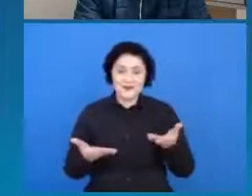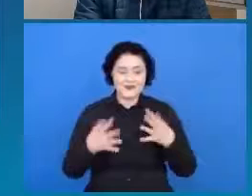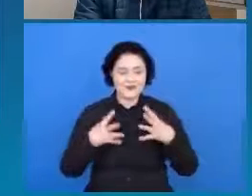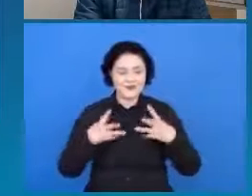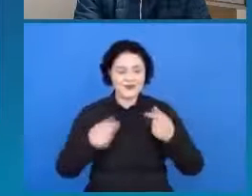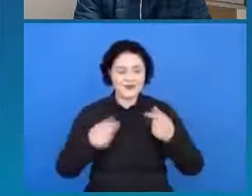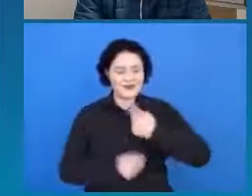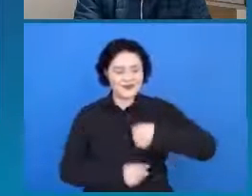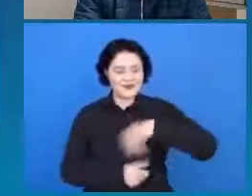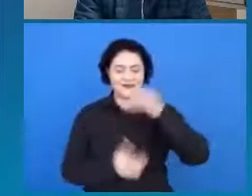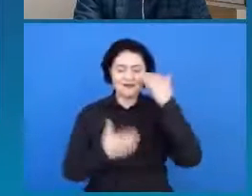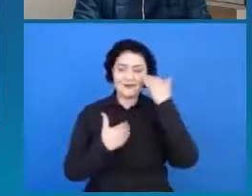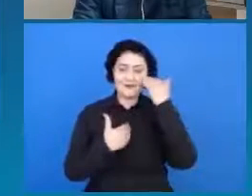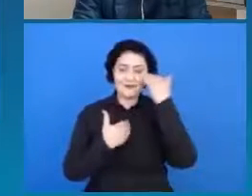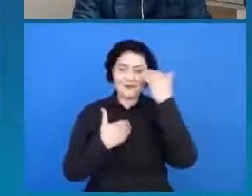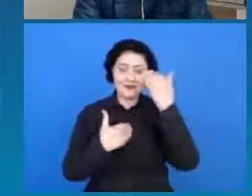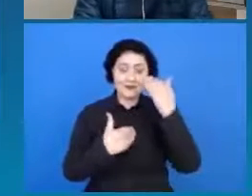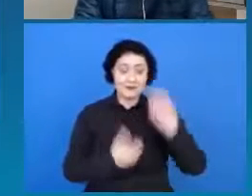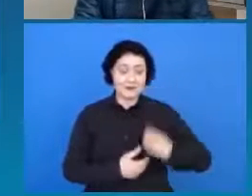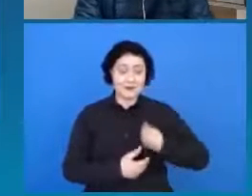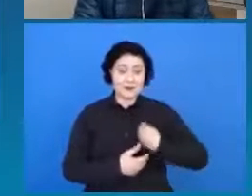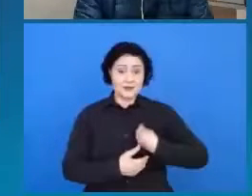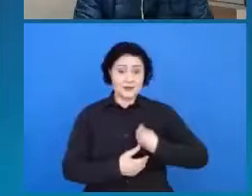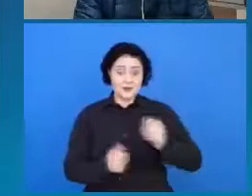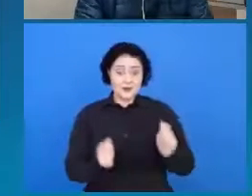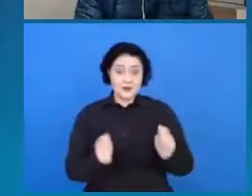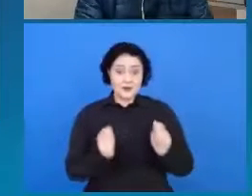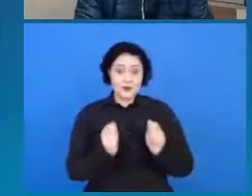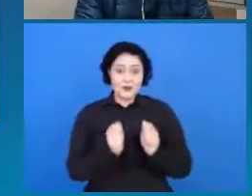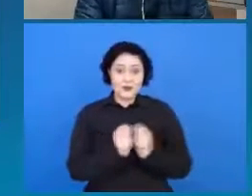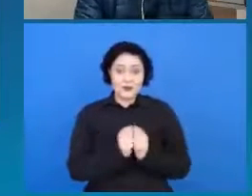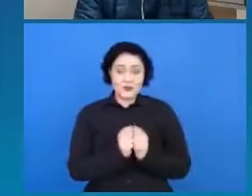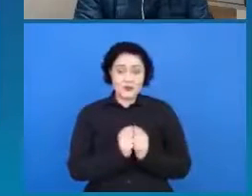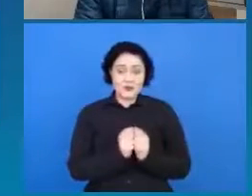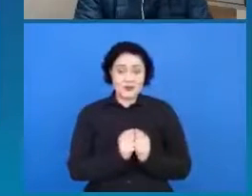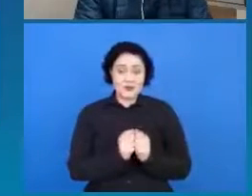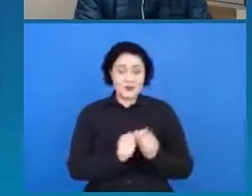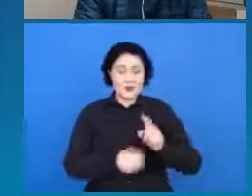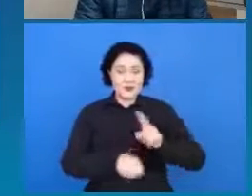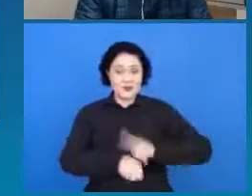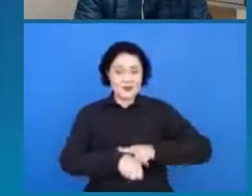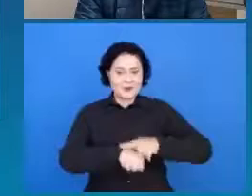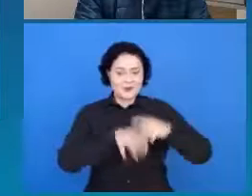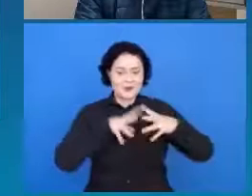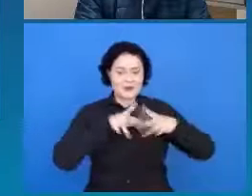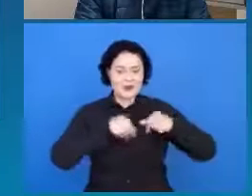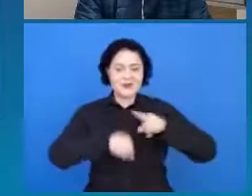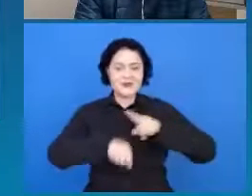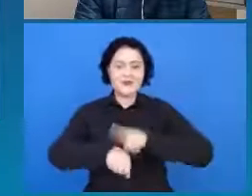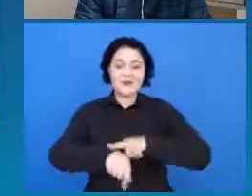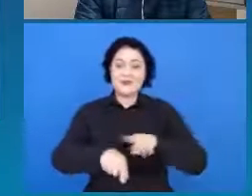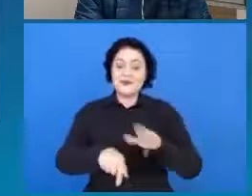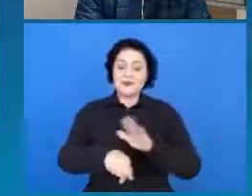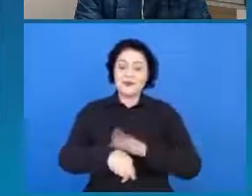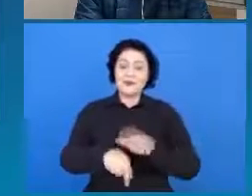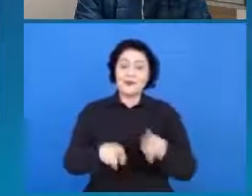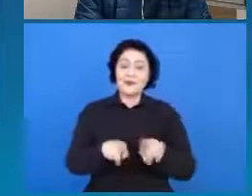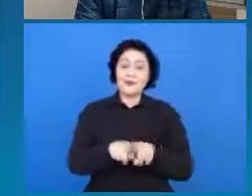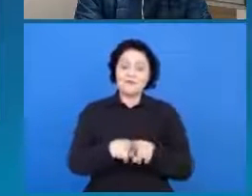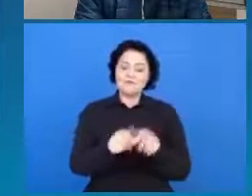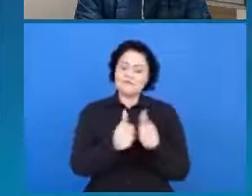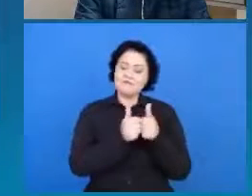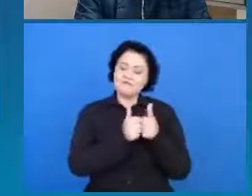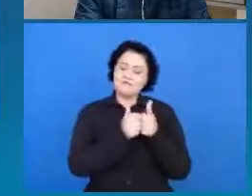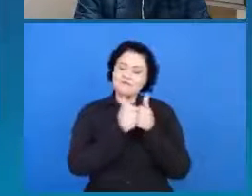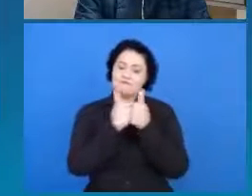somos muito gratos por terem estado o risco durante todo esse período por terem